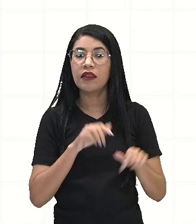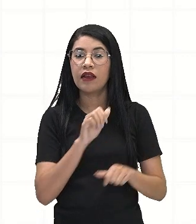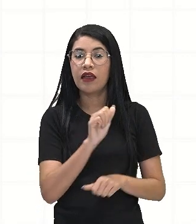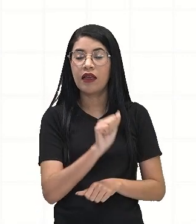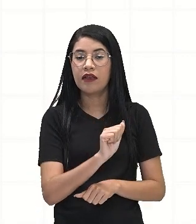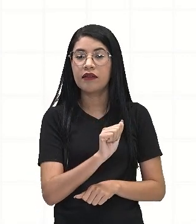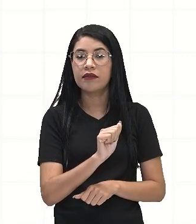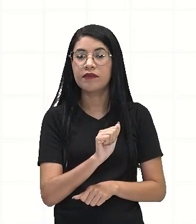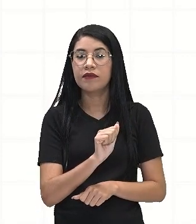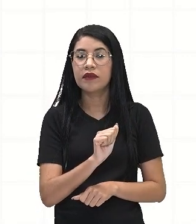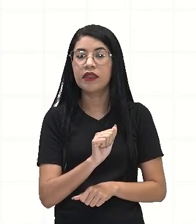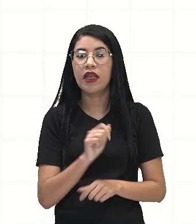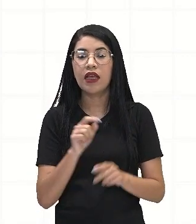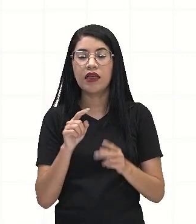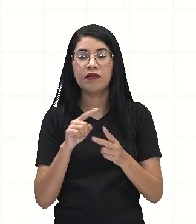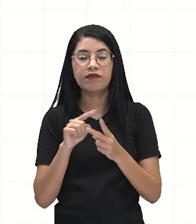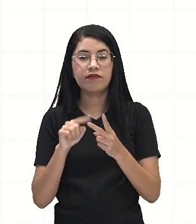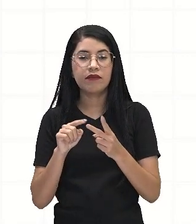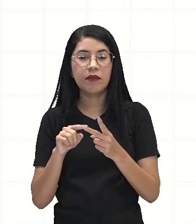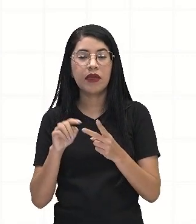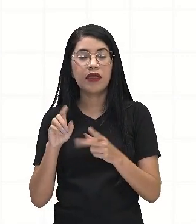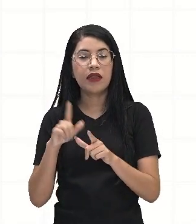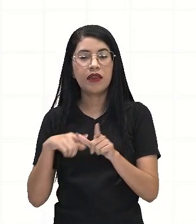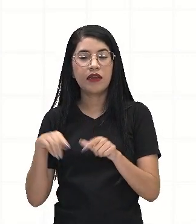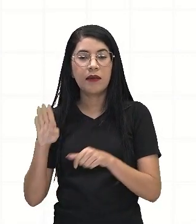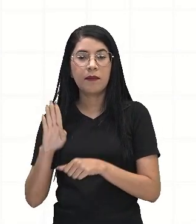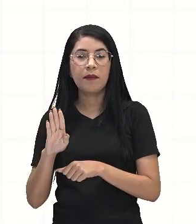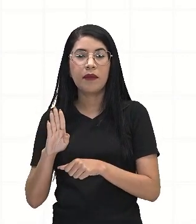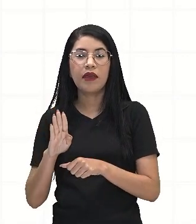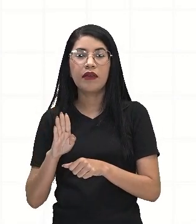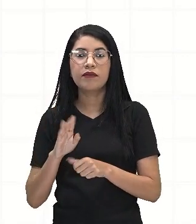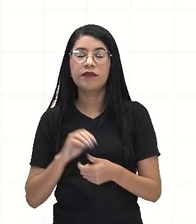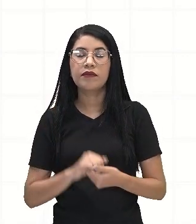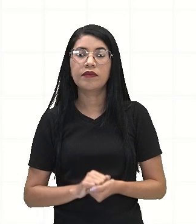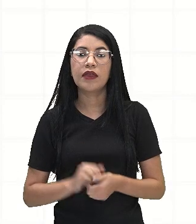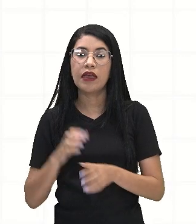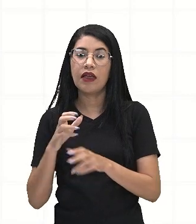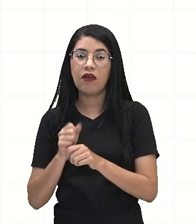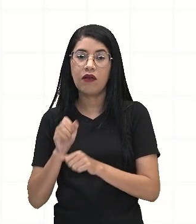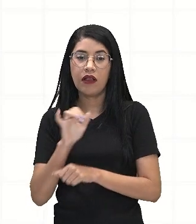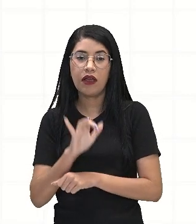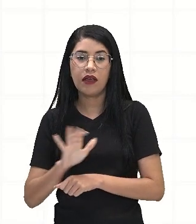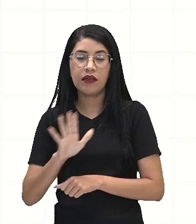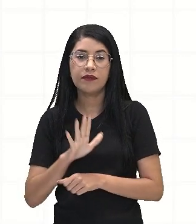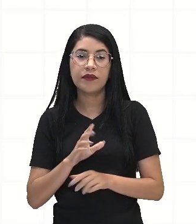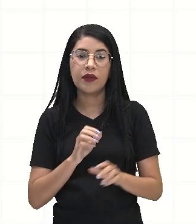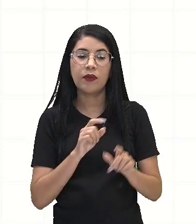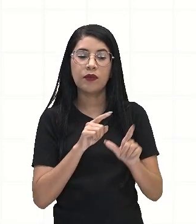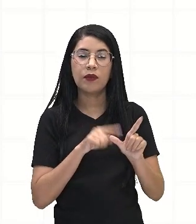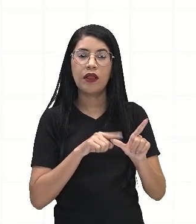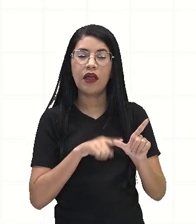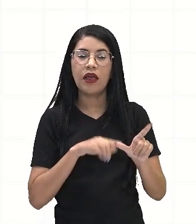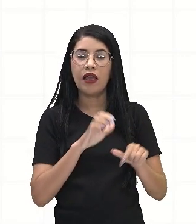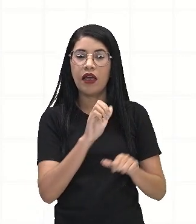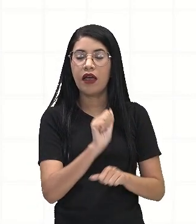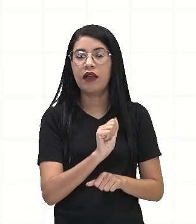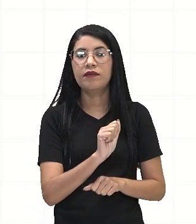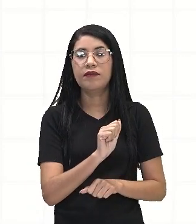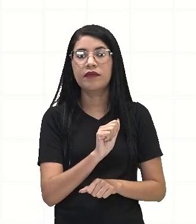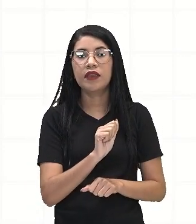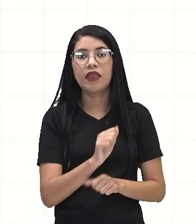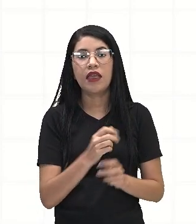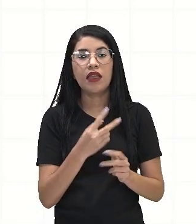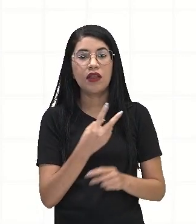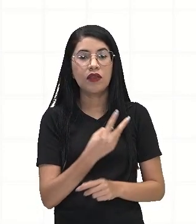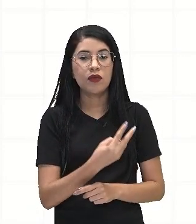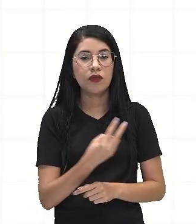letra B duas figuras. Na letra A, a gente está vendo que as medidas são as mesmas, né? Então, se as medidas são as